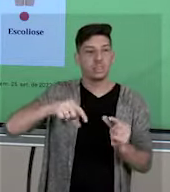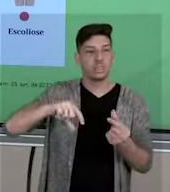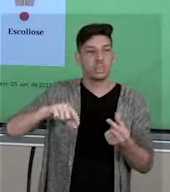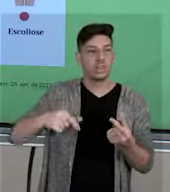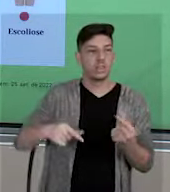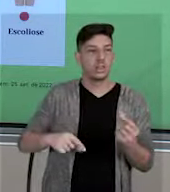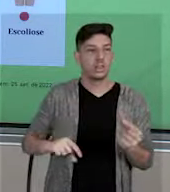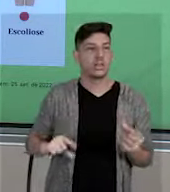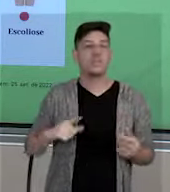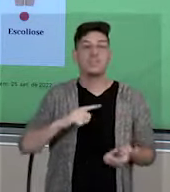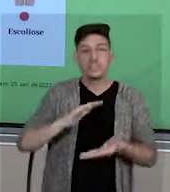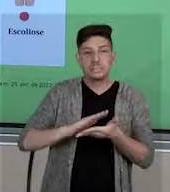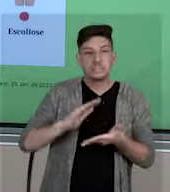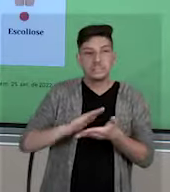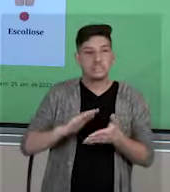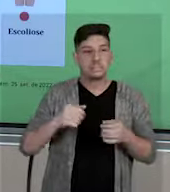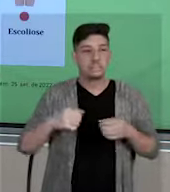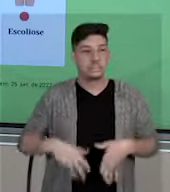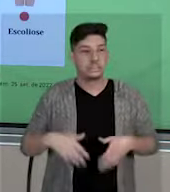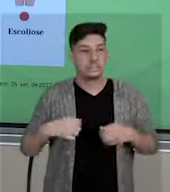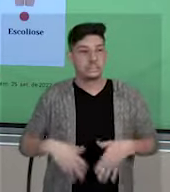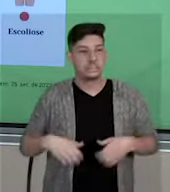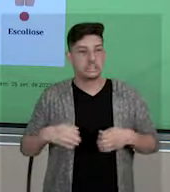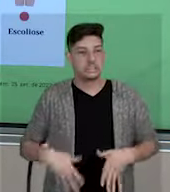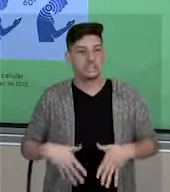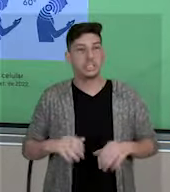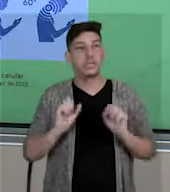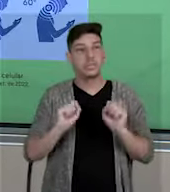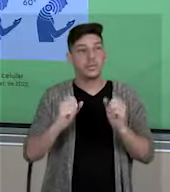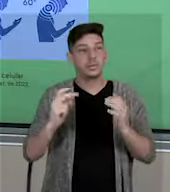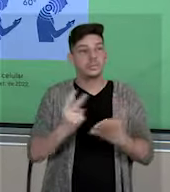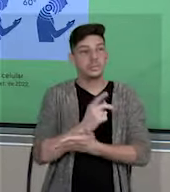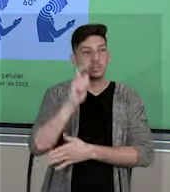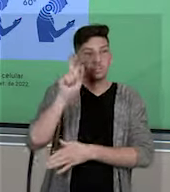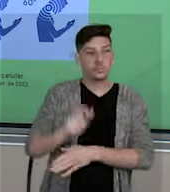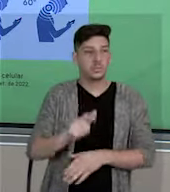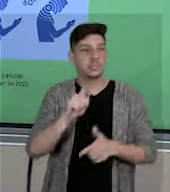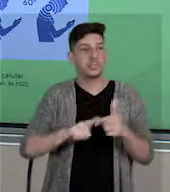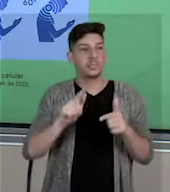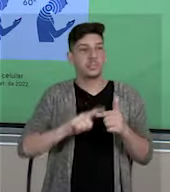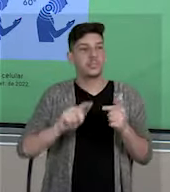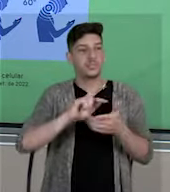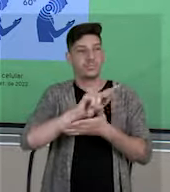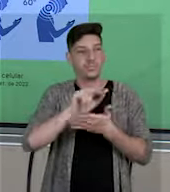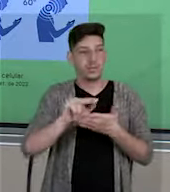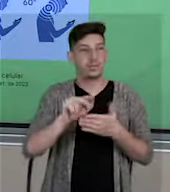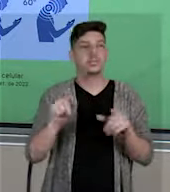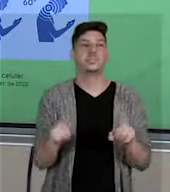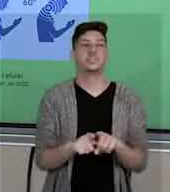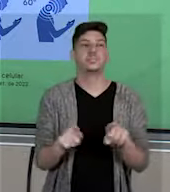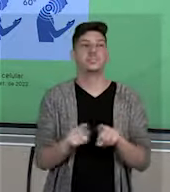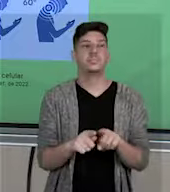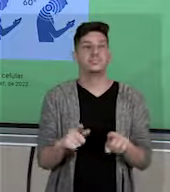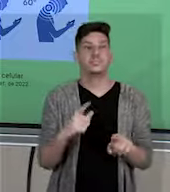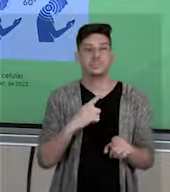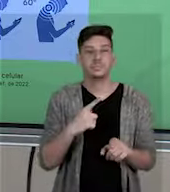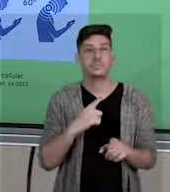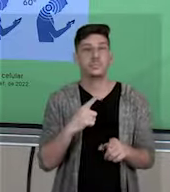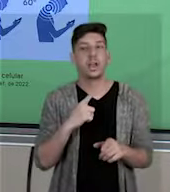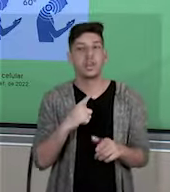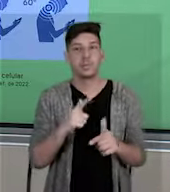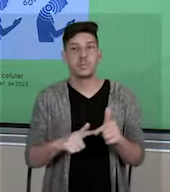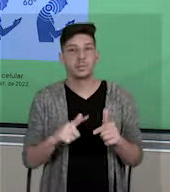vezes comprimir a saída dos nervos ali. E aí a pessoa pode ter vários problemas em relação a isso. Outra questão que a gente tem aqui postural que é